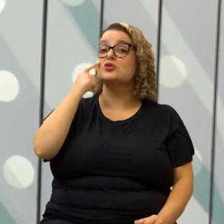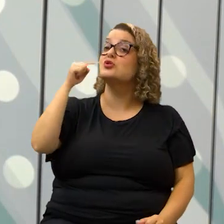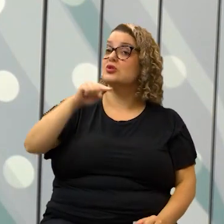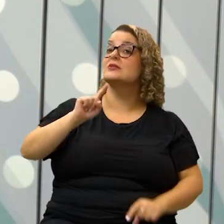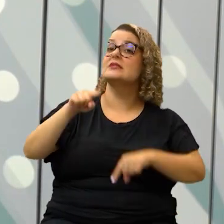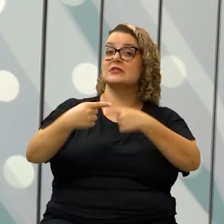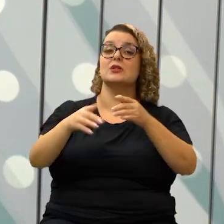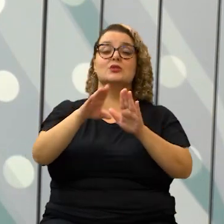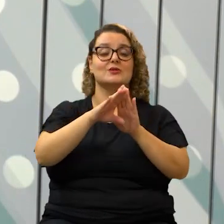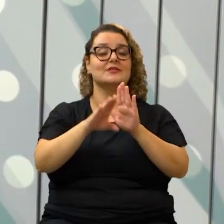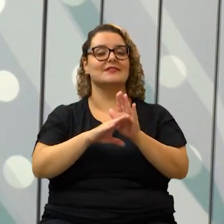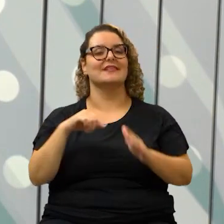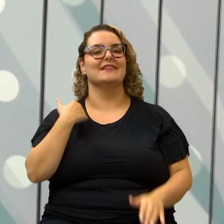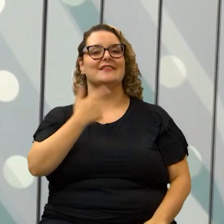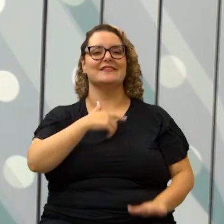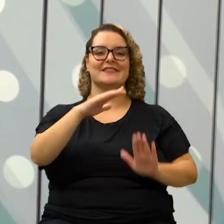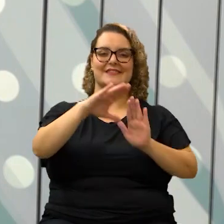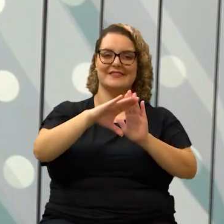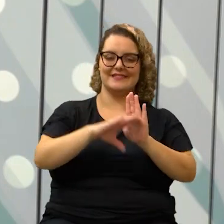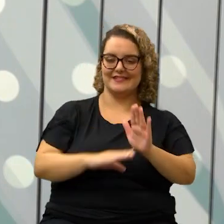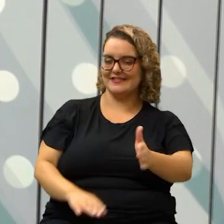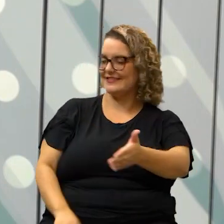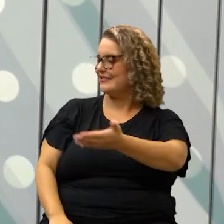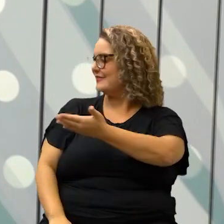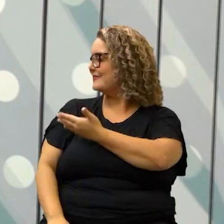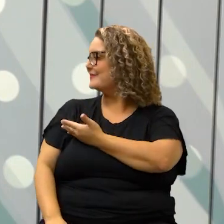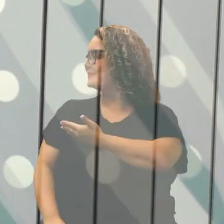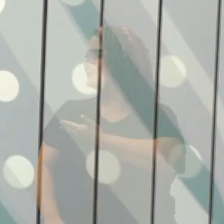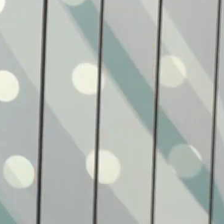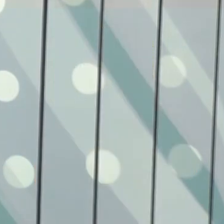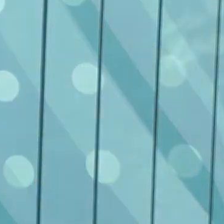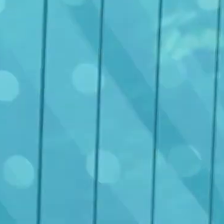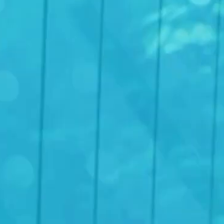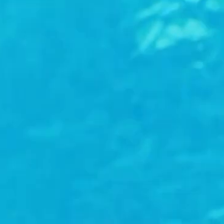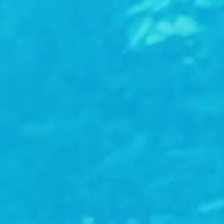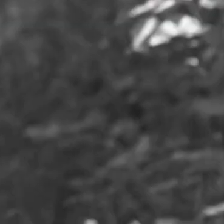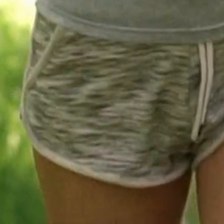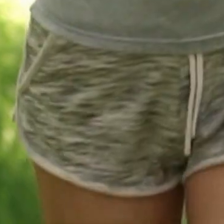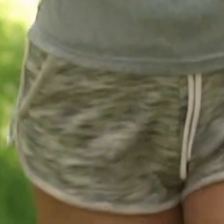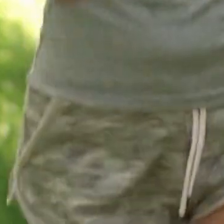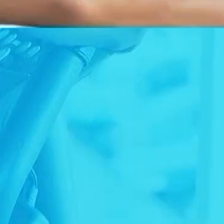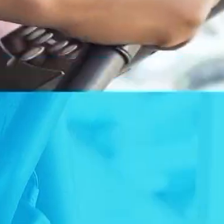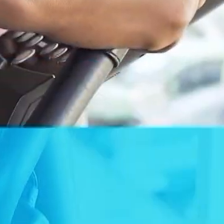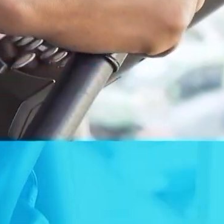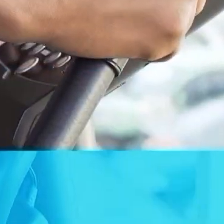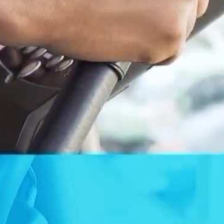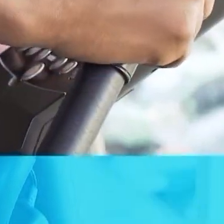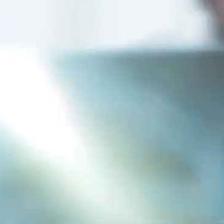acompanhar nas redes sociais. Até o próximo Saúde Agora!